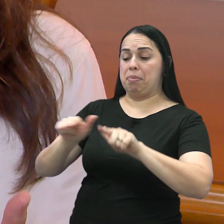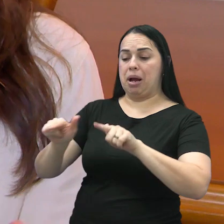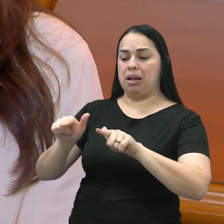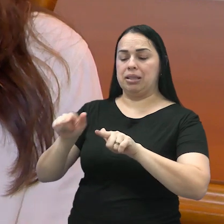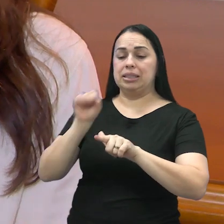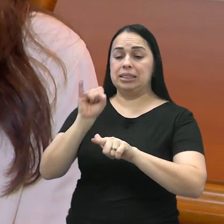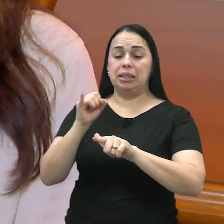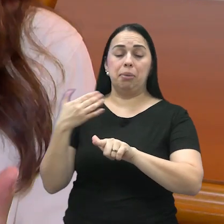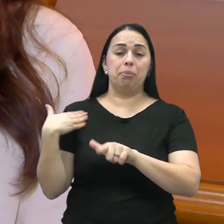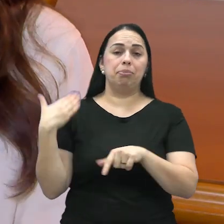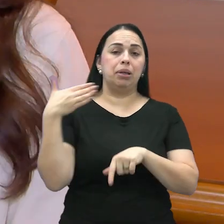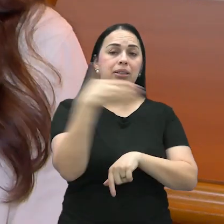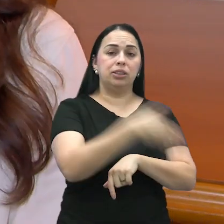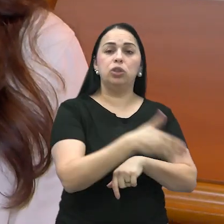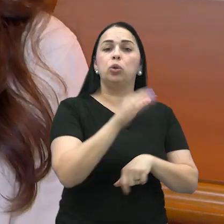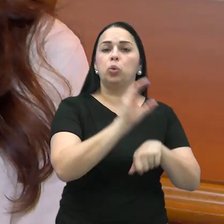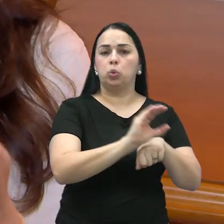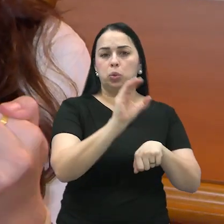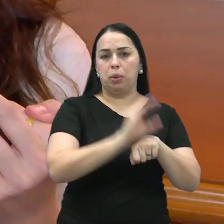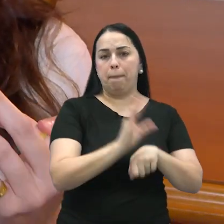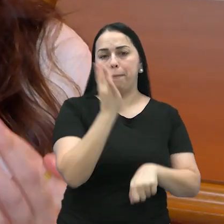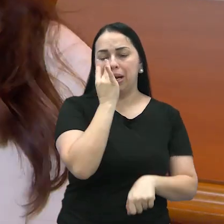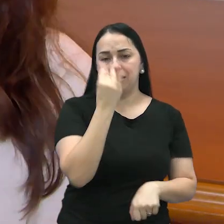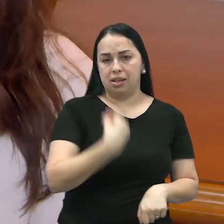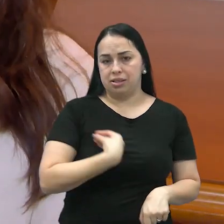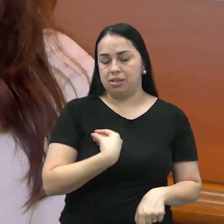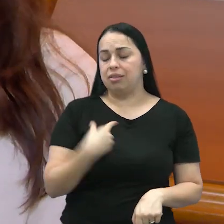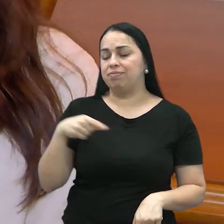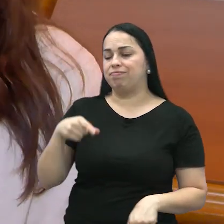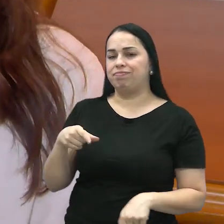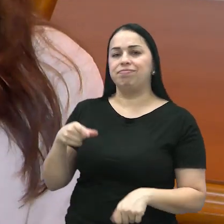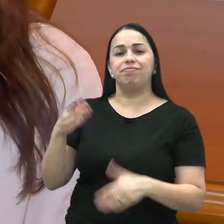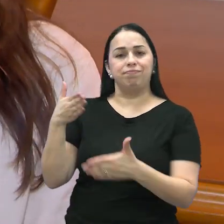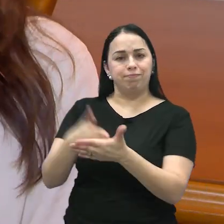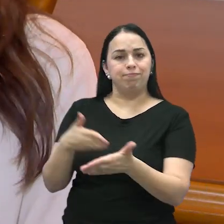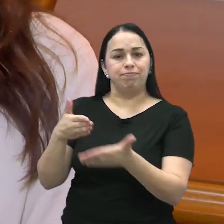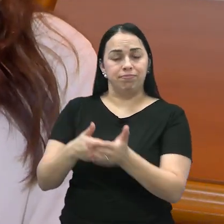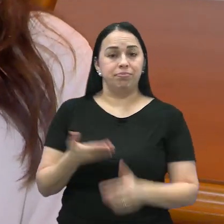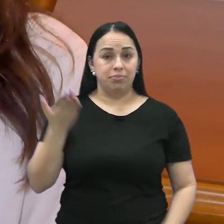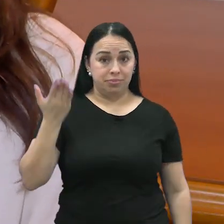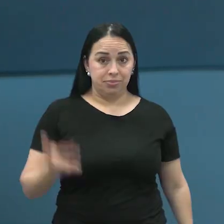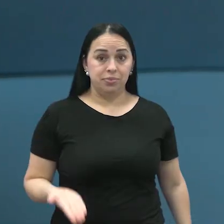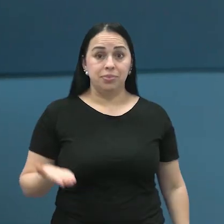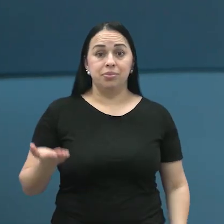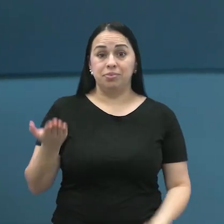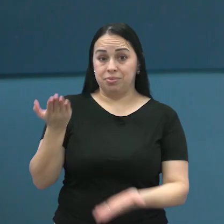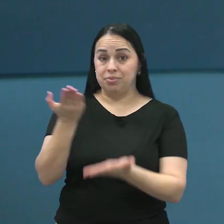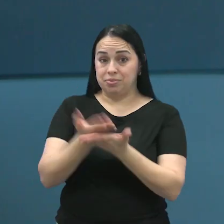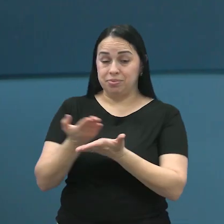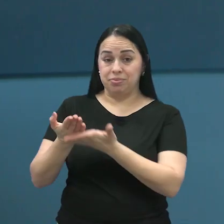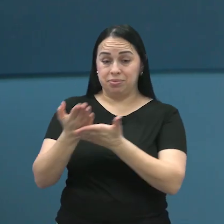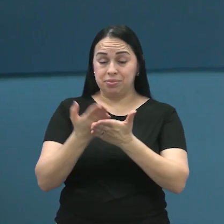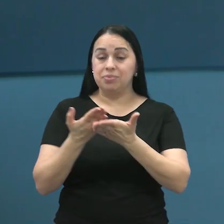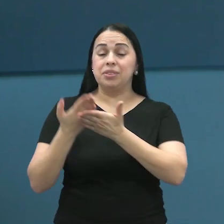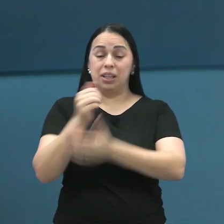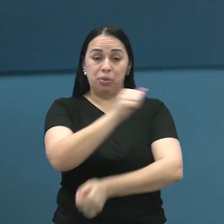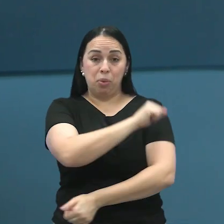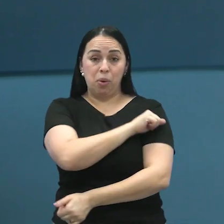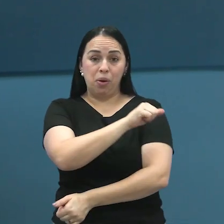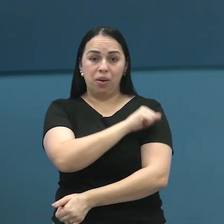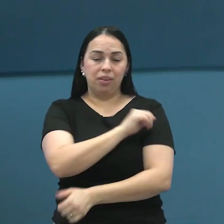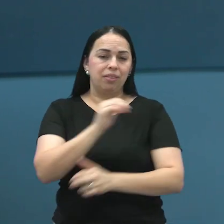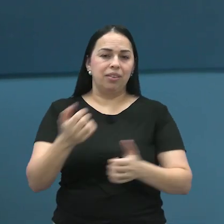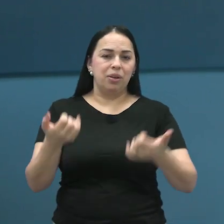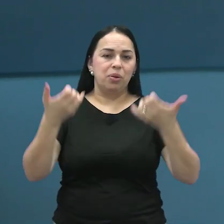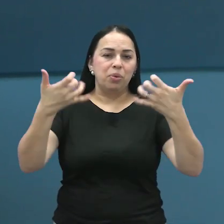De emprego, né? Se eu estivesse numa instituição presencial, eu teria algumas limitações. A estudante faz parte de um número